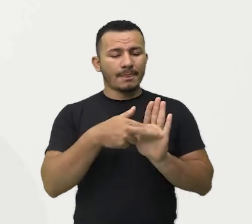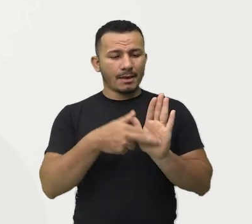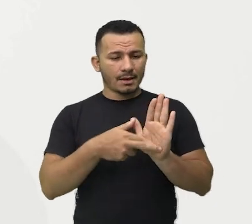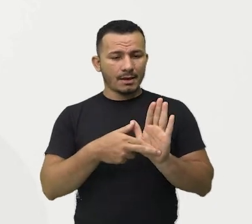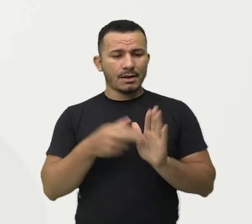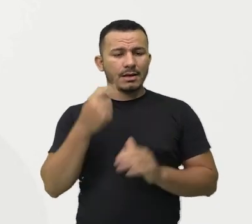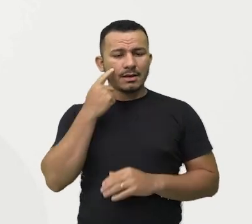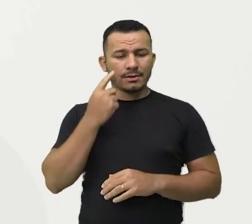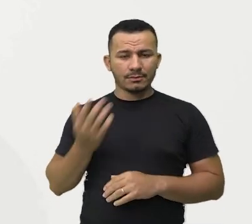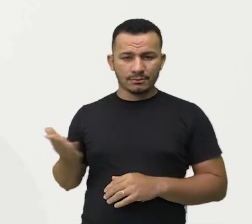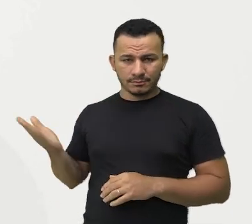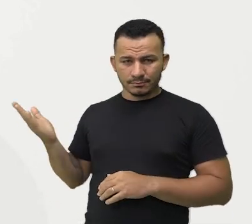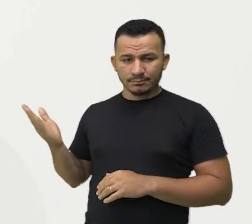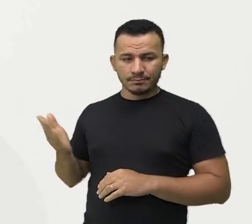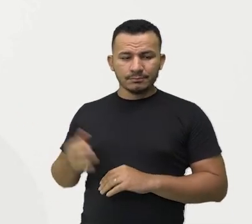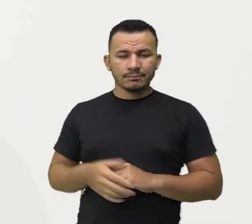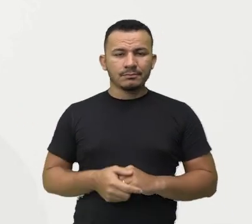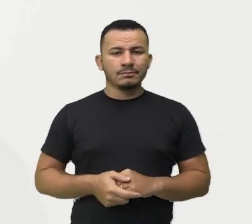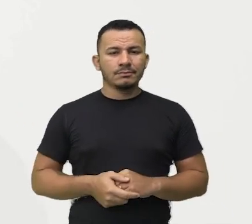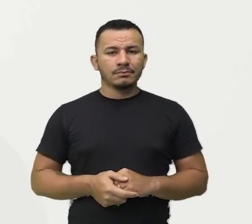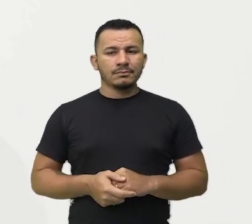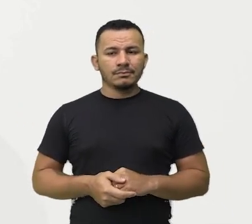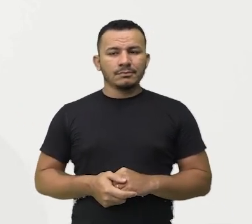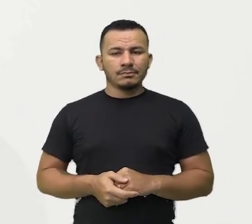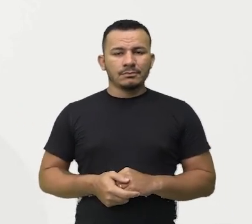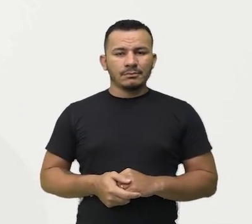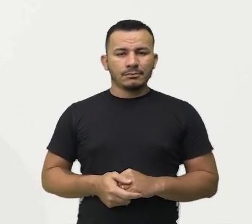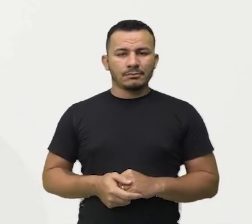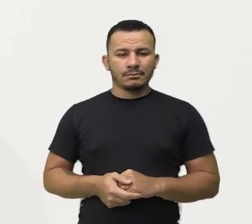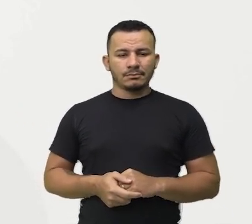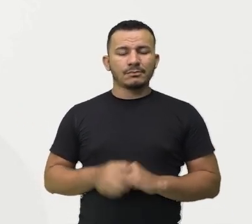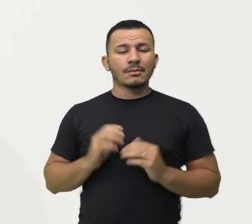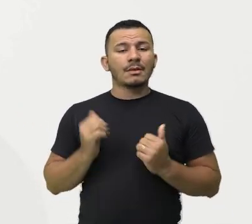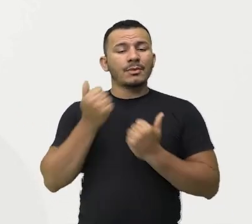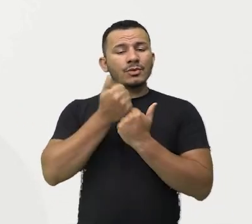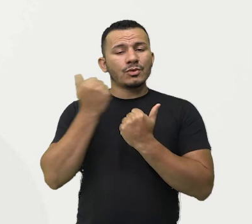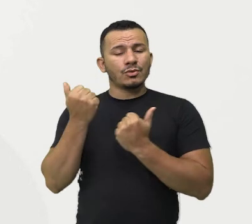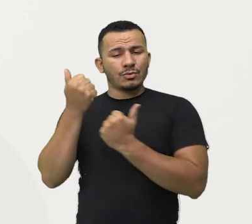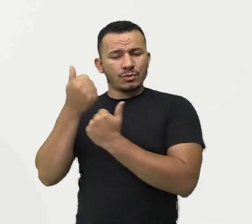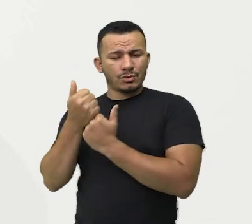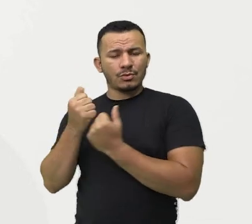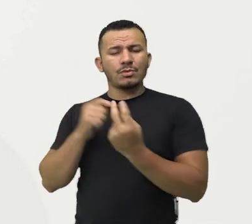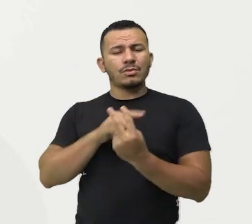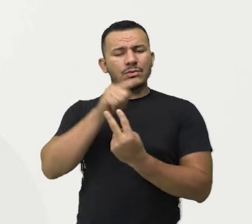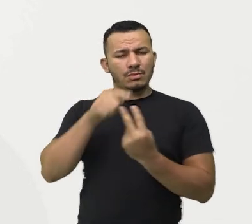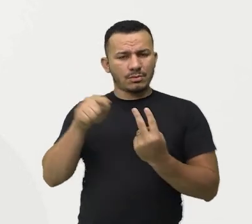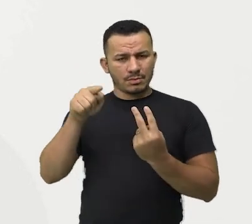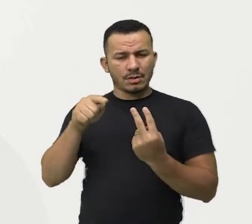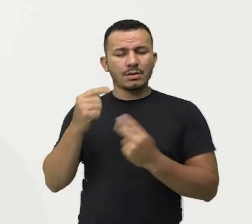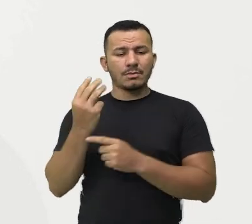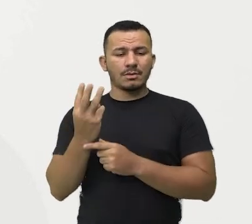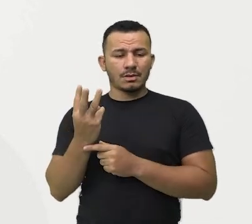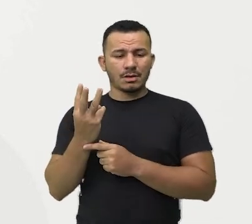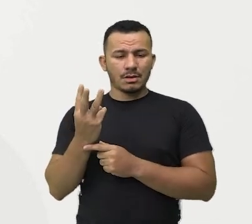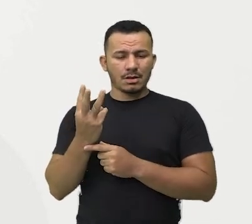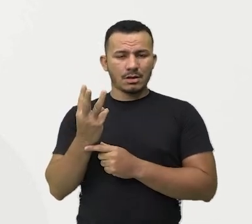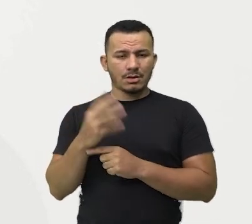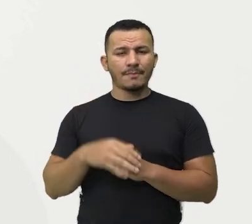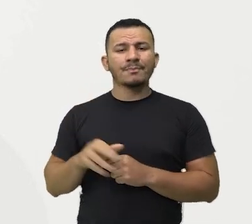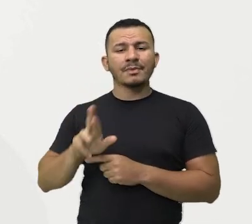aí, ó, a fórmula que você já aprendeu, certo? E aí a gente substitui o valor do